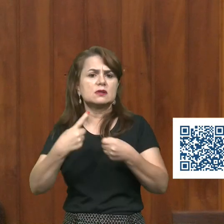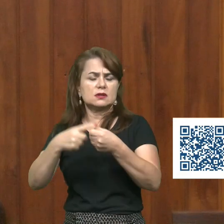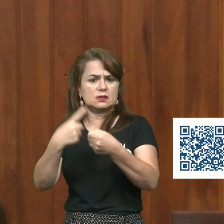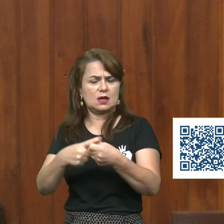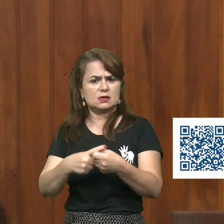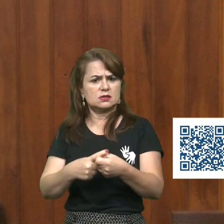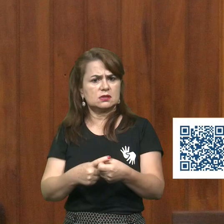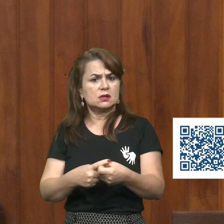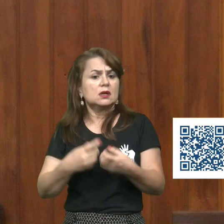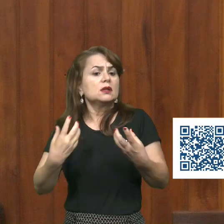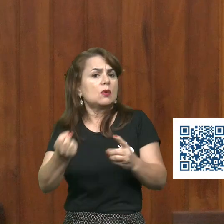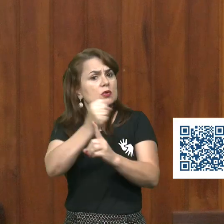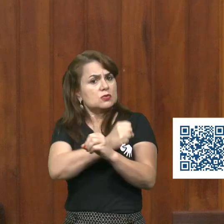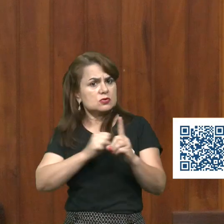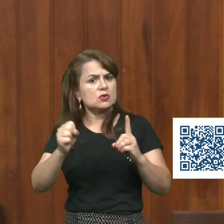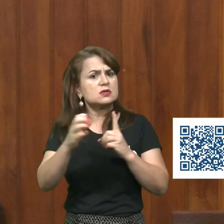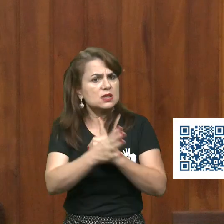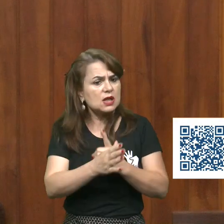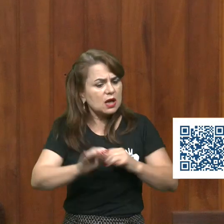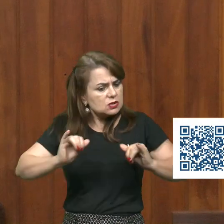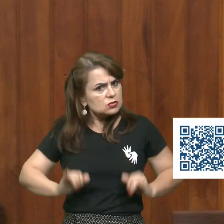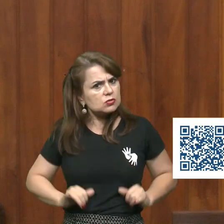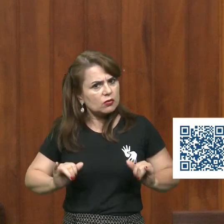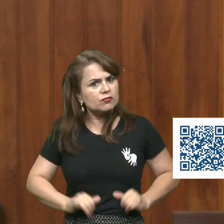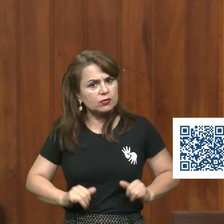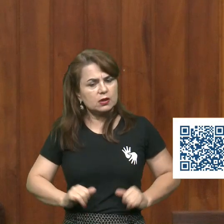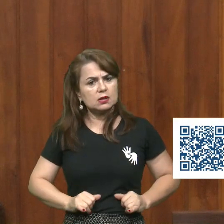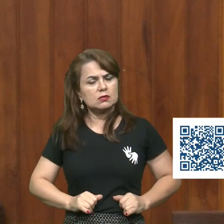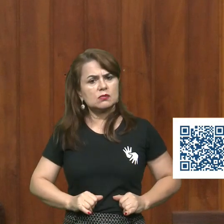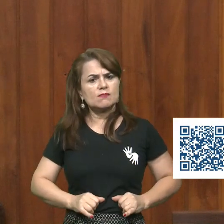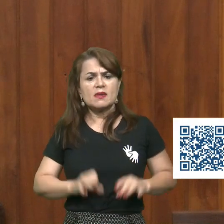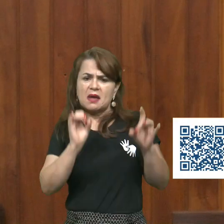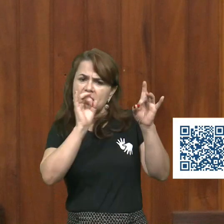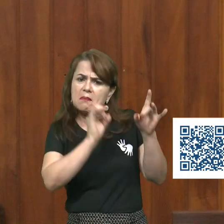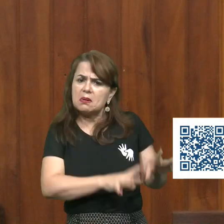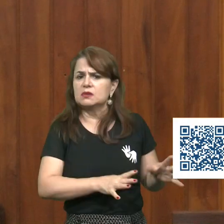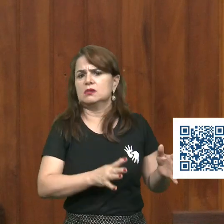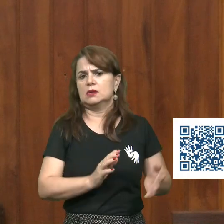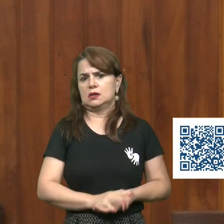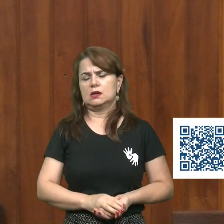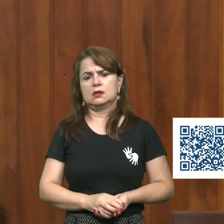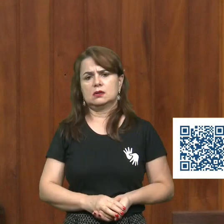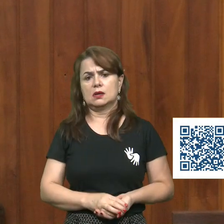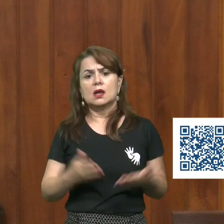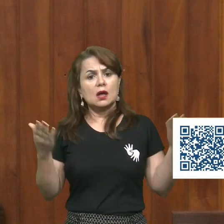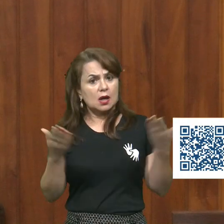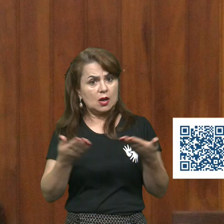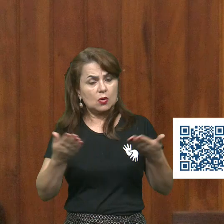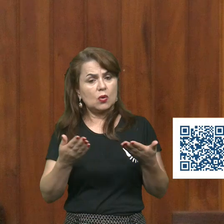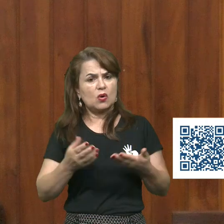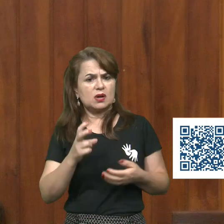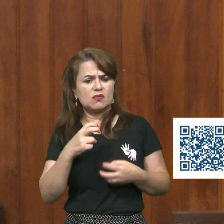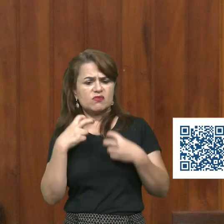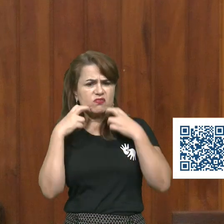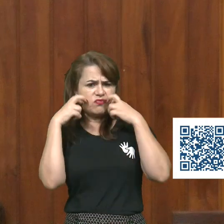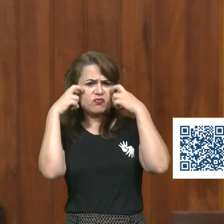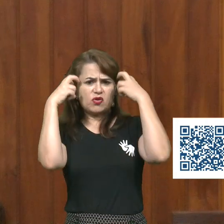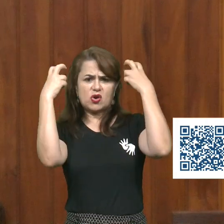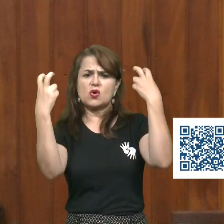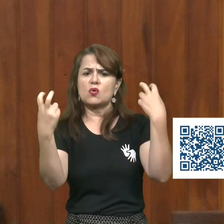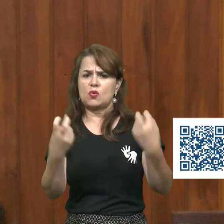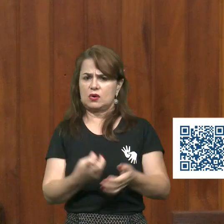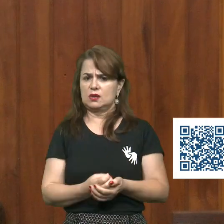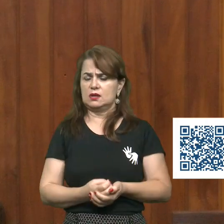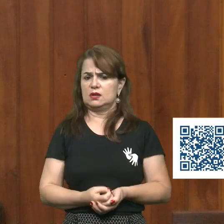Sociedade de Marília está míngua, largada, abandonada, senhor presidente. E agora a gente passando vergonha a nível